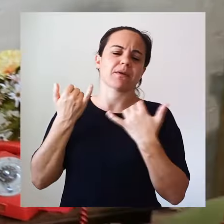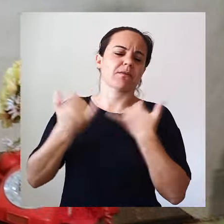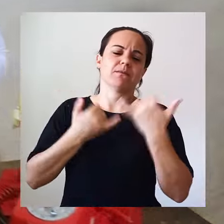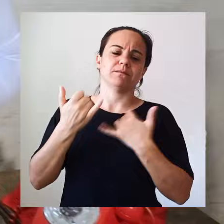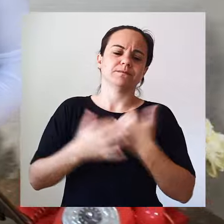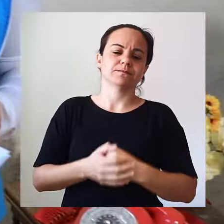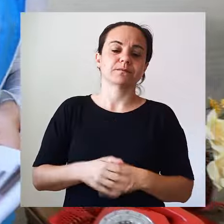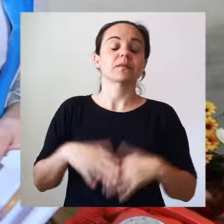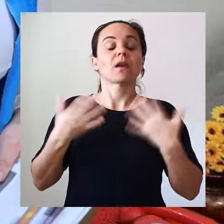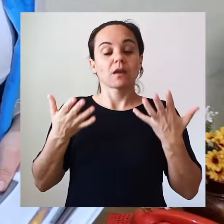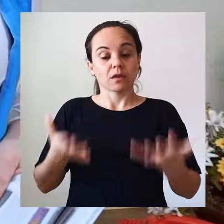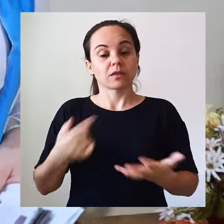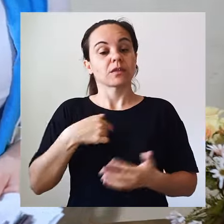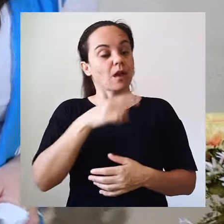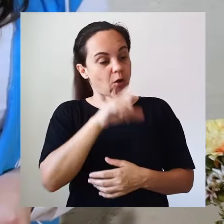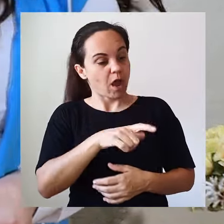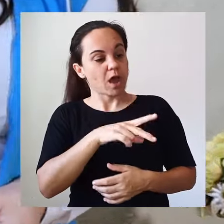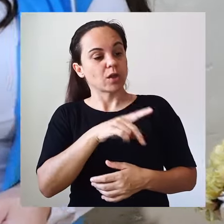Lourdes!